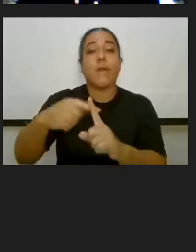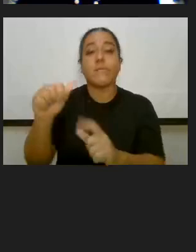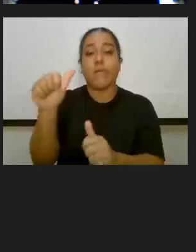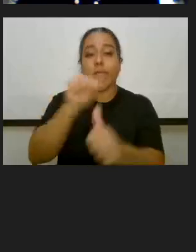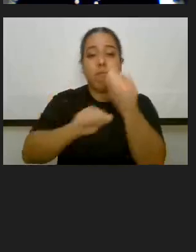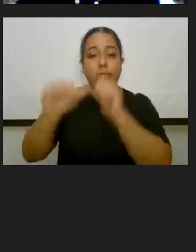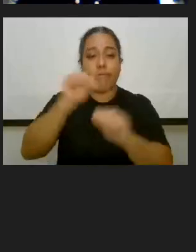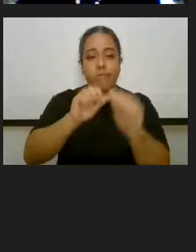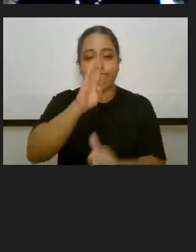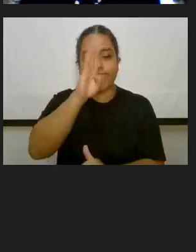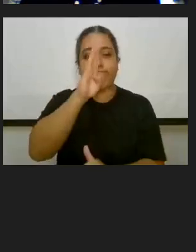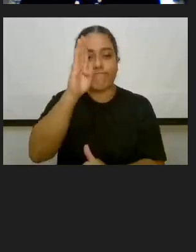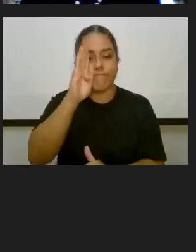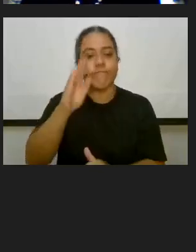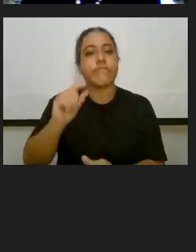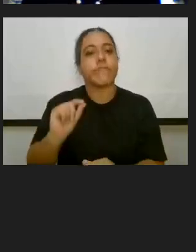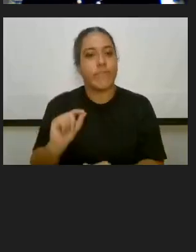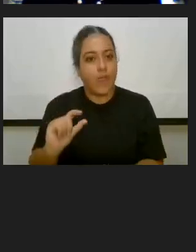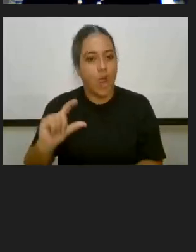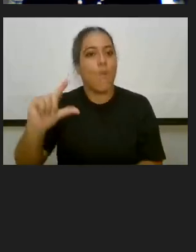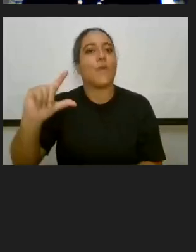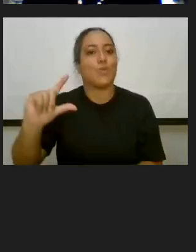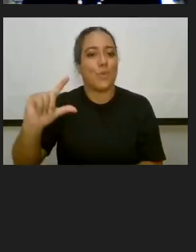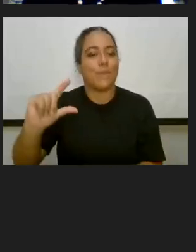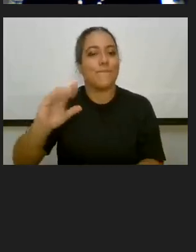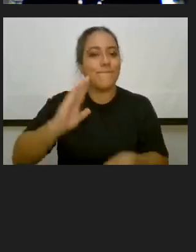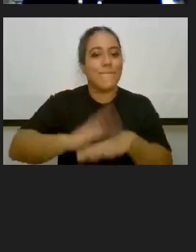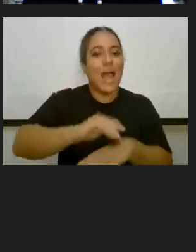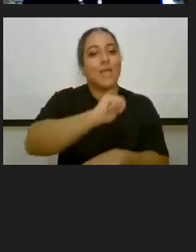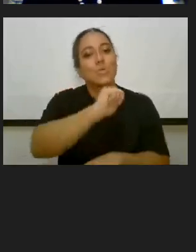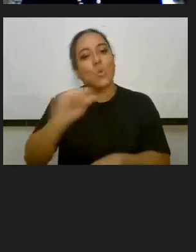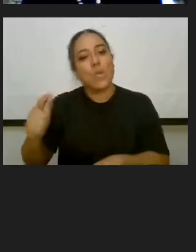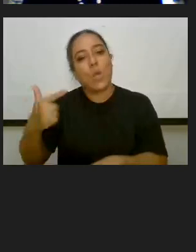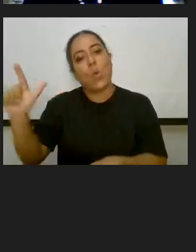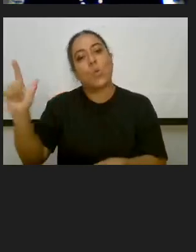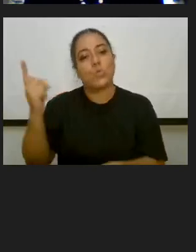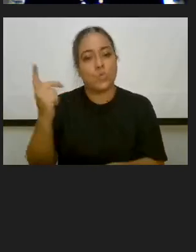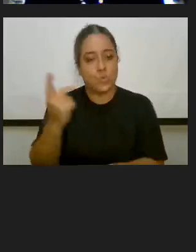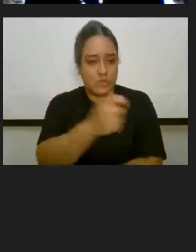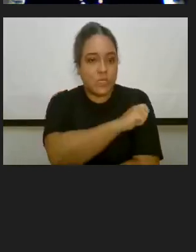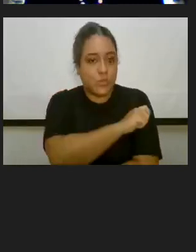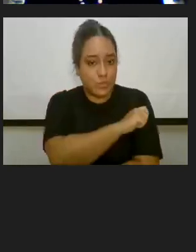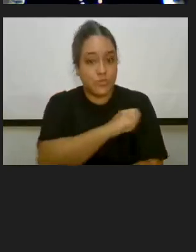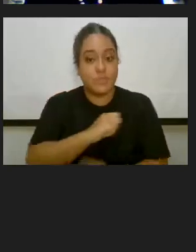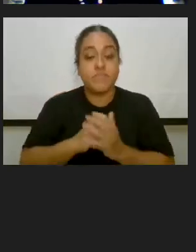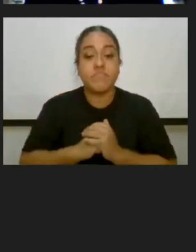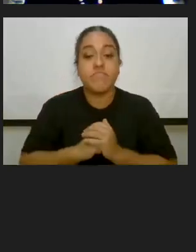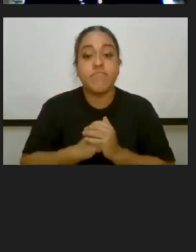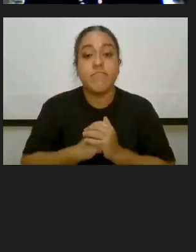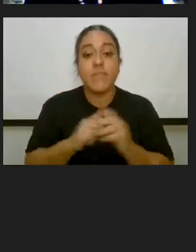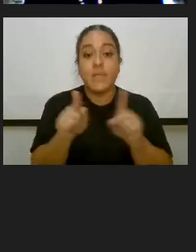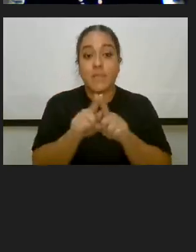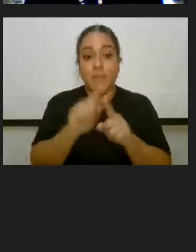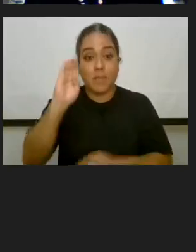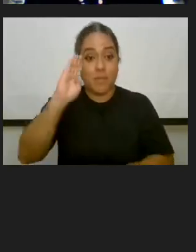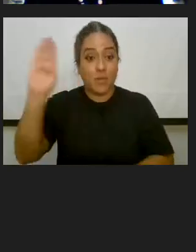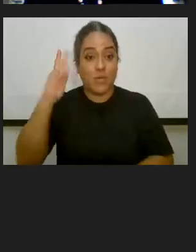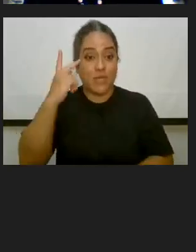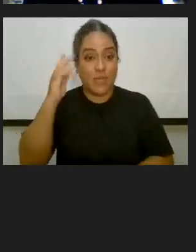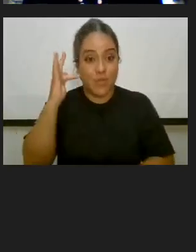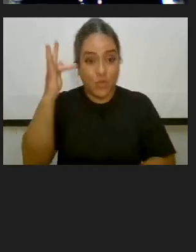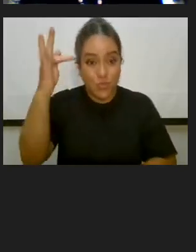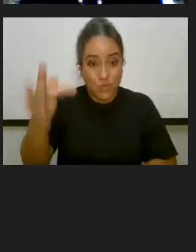média dos outros estudantes. O outro, prioridade para o futuro da